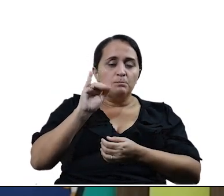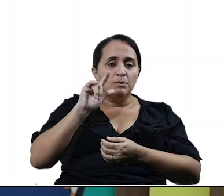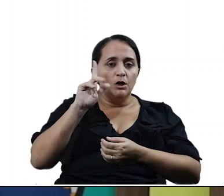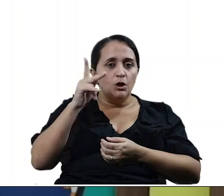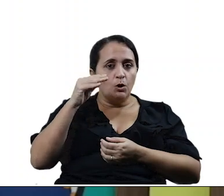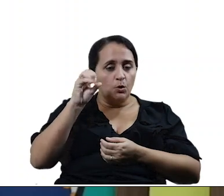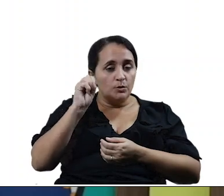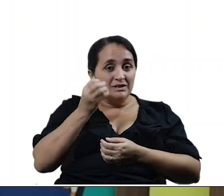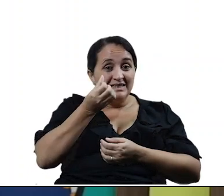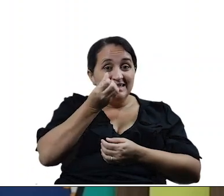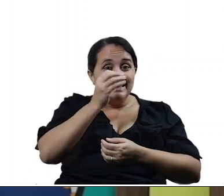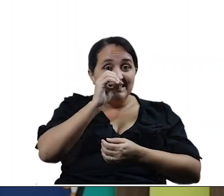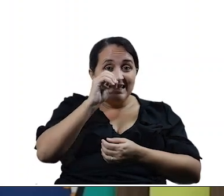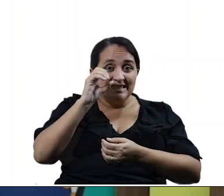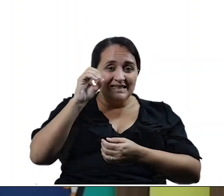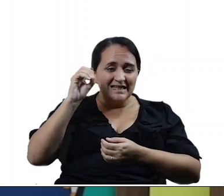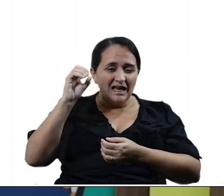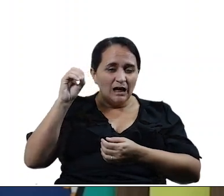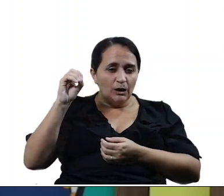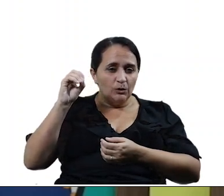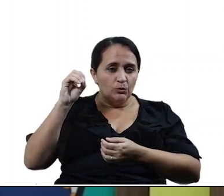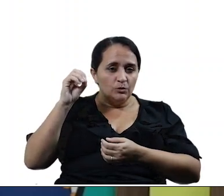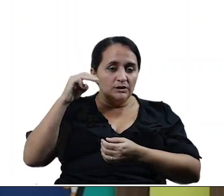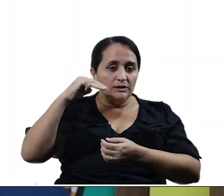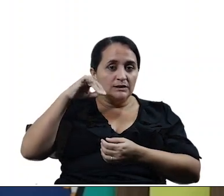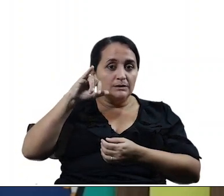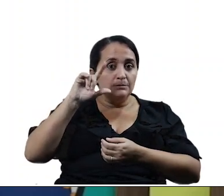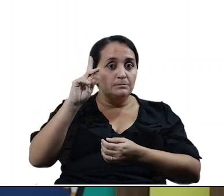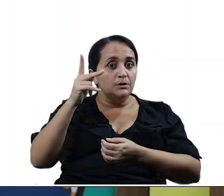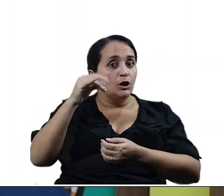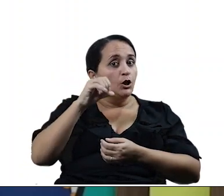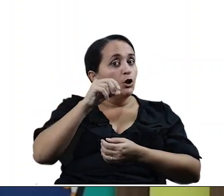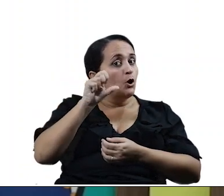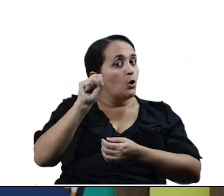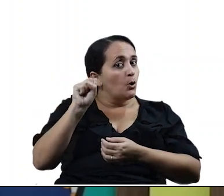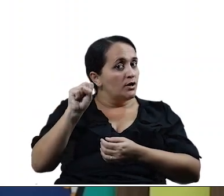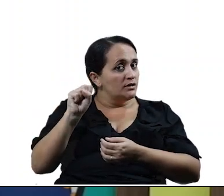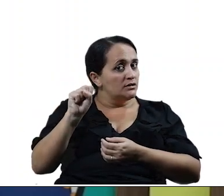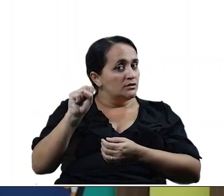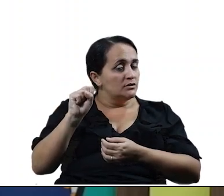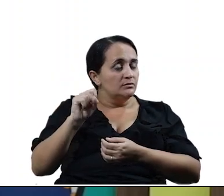ou seja, de notas, tá? E o outro,